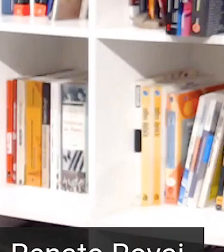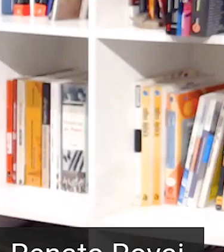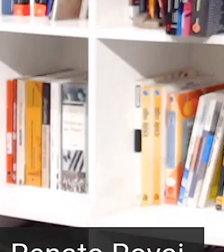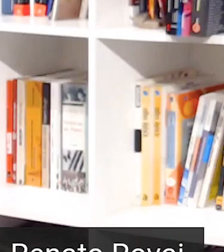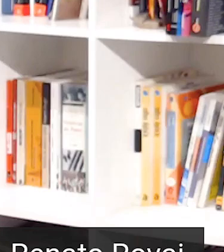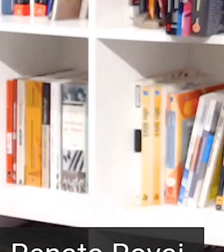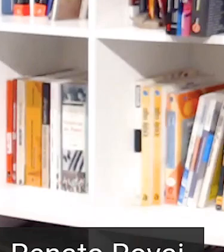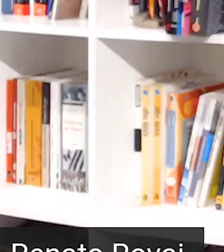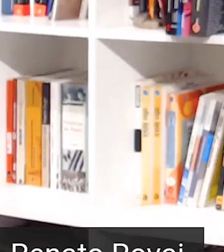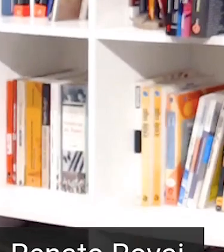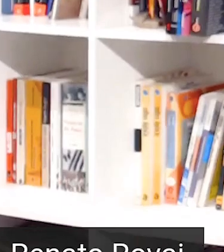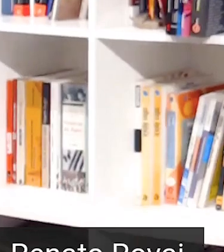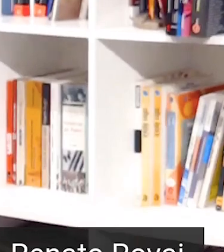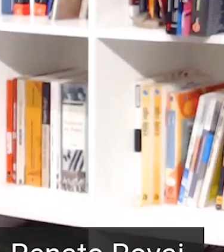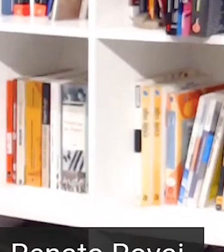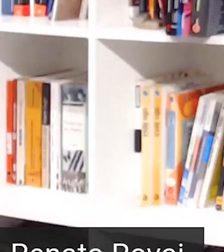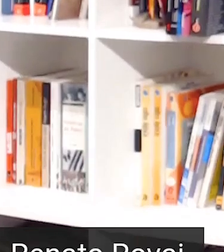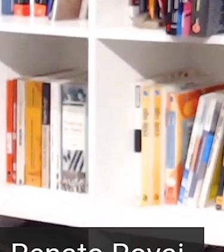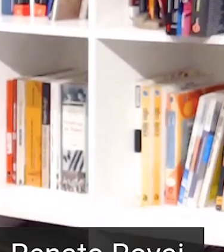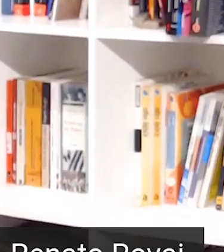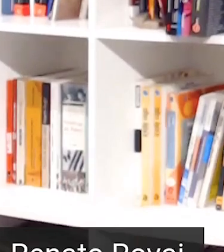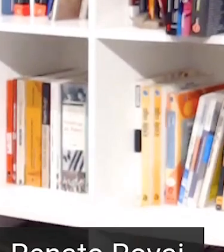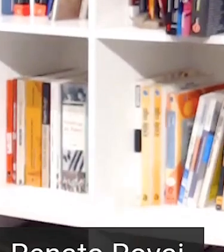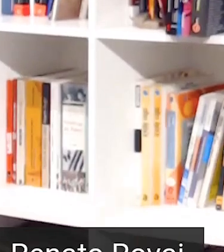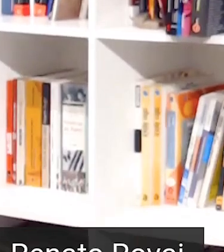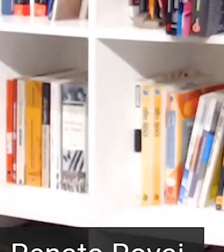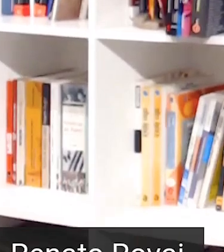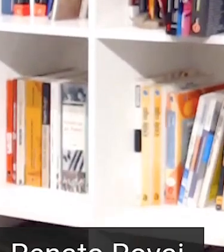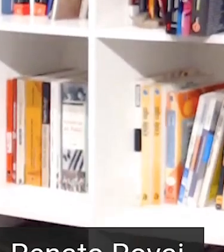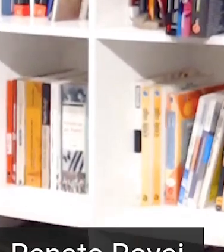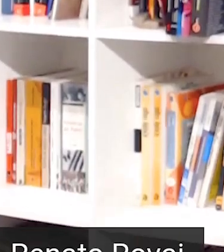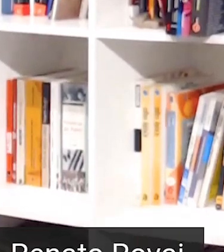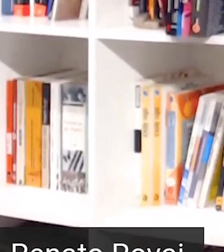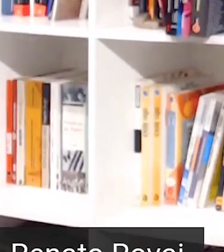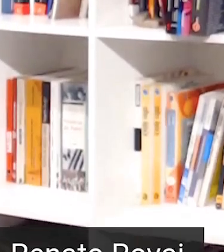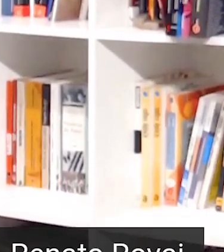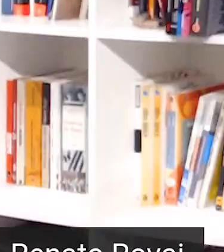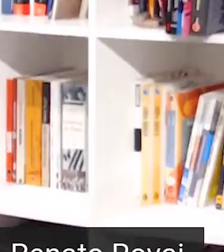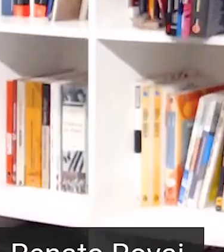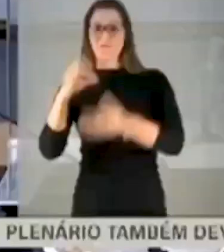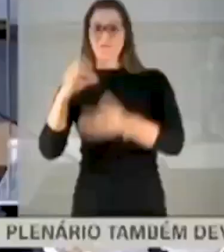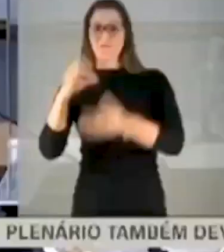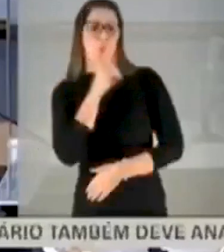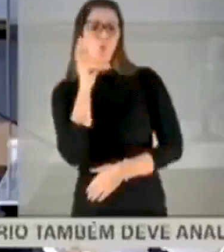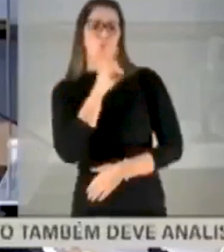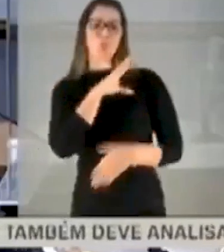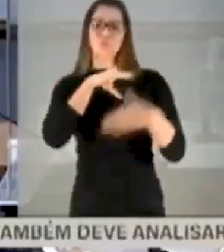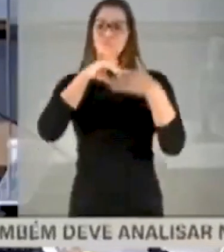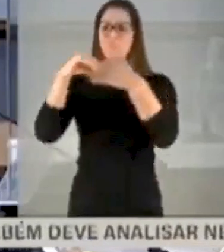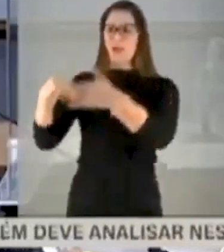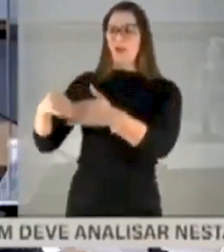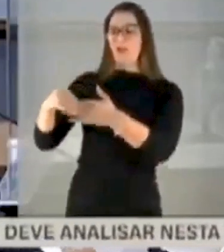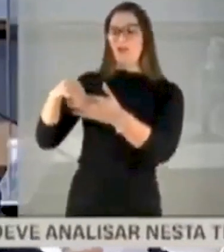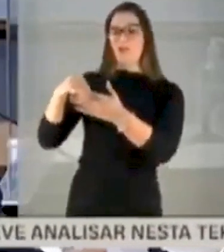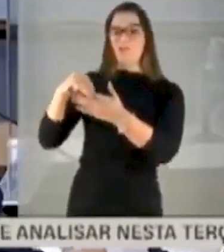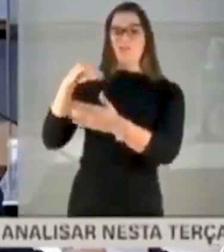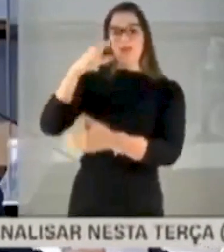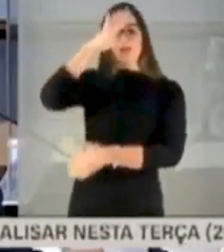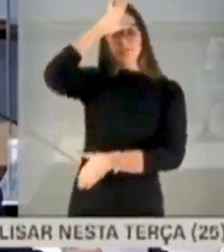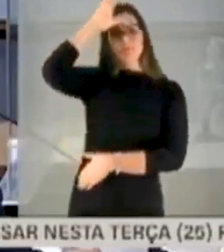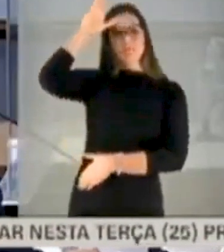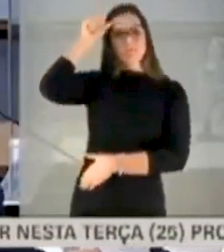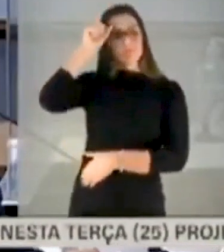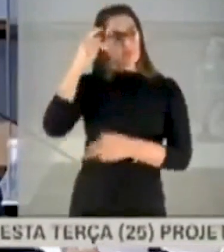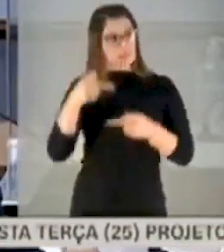mostrar a contradição dessa que a capitã do time da cloroquina e daí vermitina vamos ao vídeo possa senhoria visita os